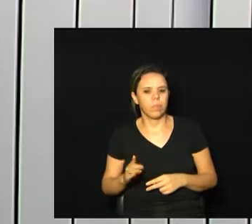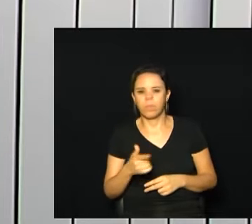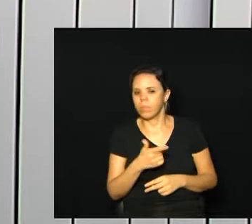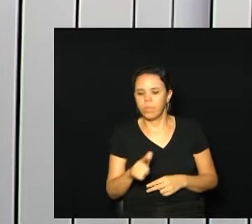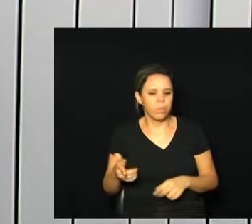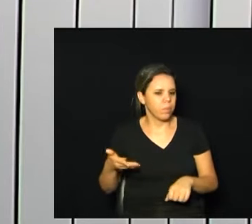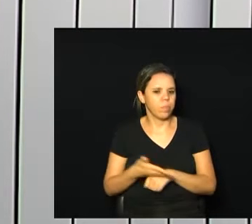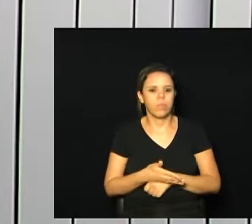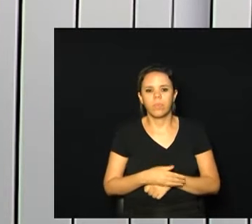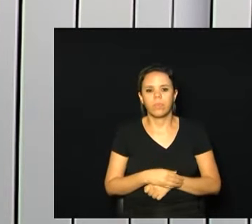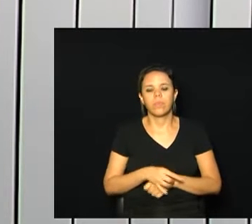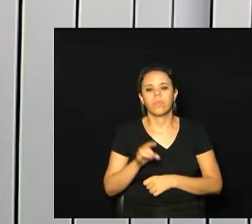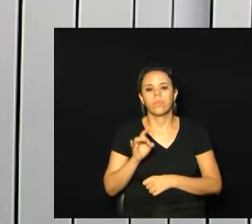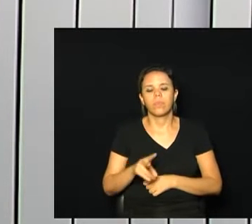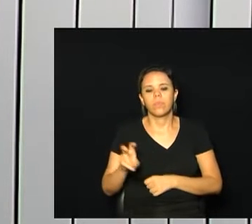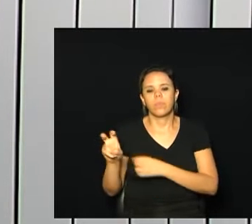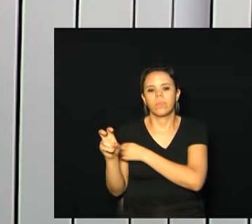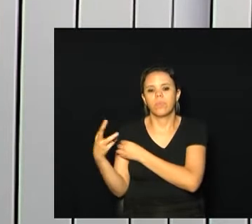têm acesso e somente